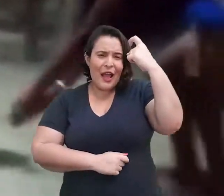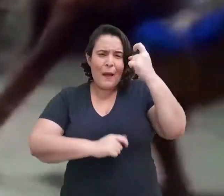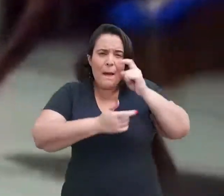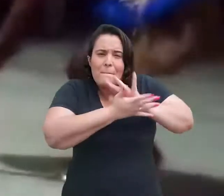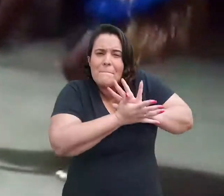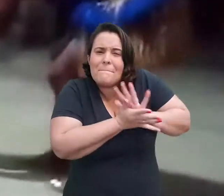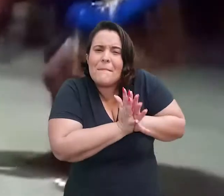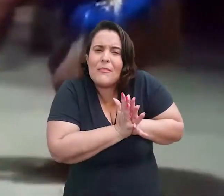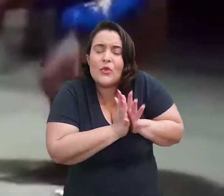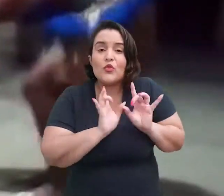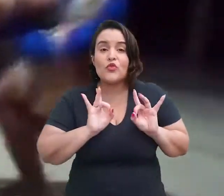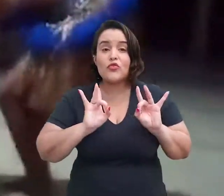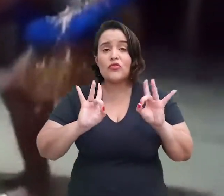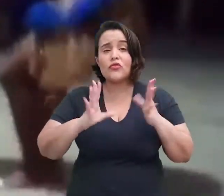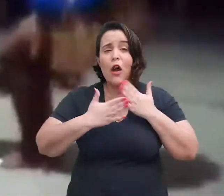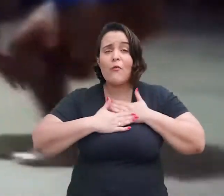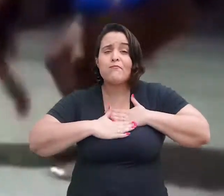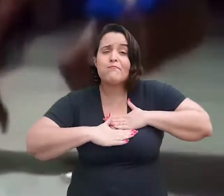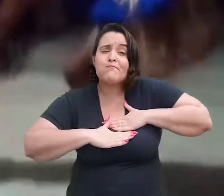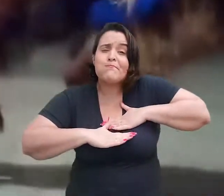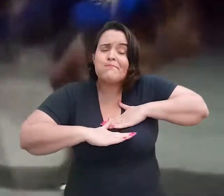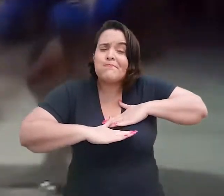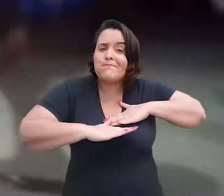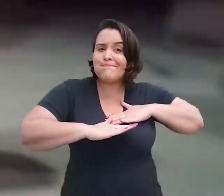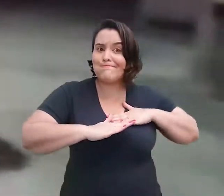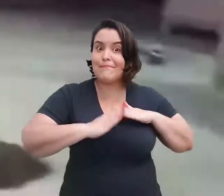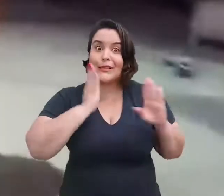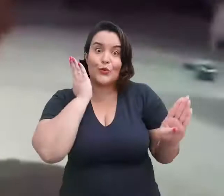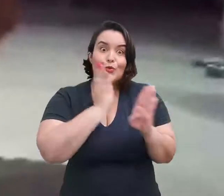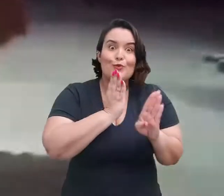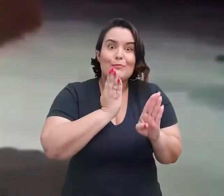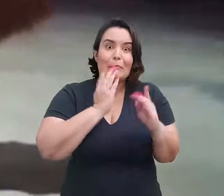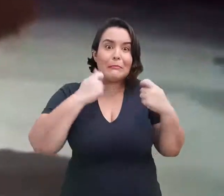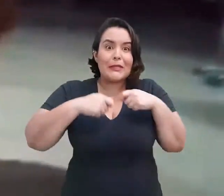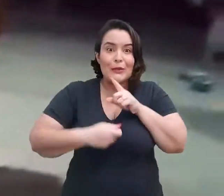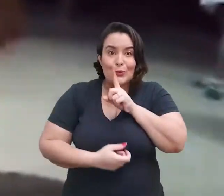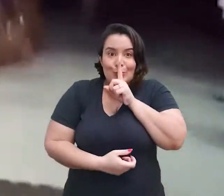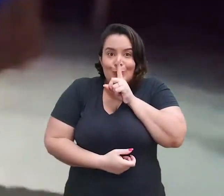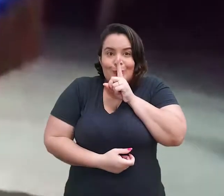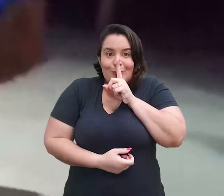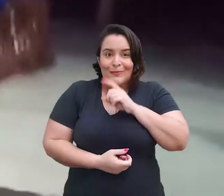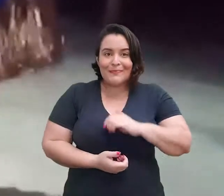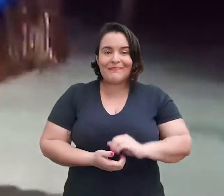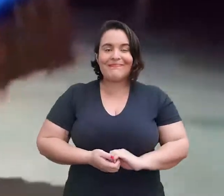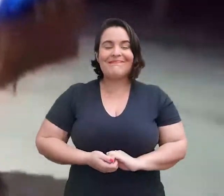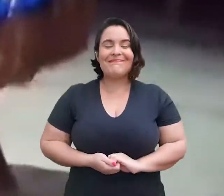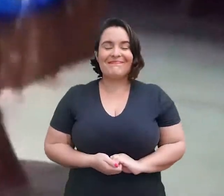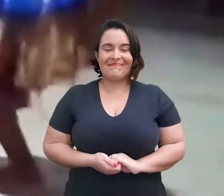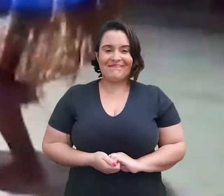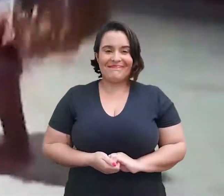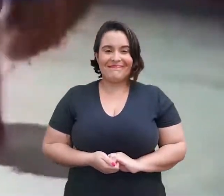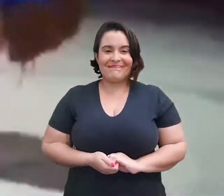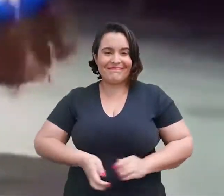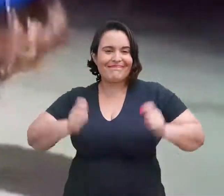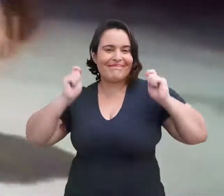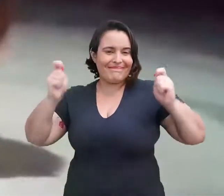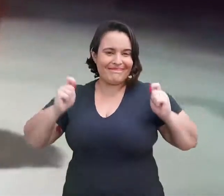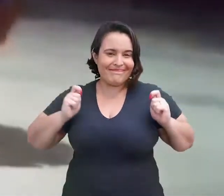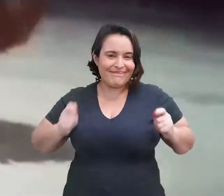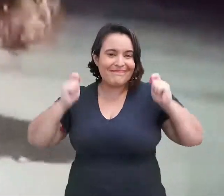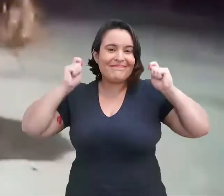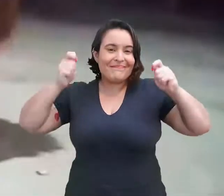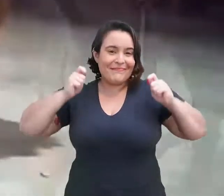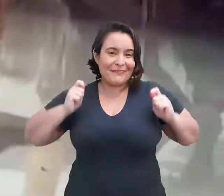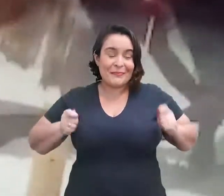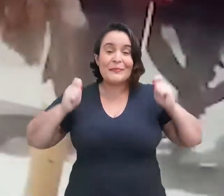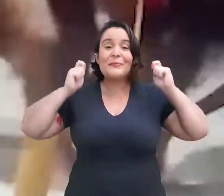Elas apenas adormecem, descobertas. As mulheres de pé com o tronco dobrado, as mãos próximas ao chão. Seus corpos se tocam frente